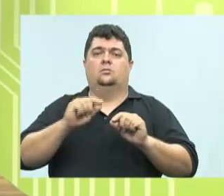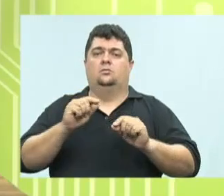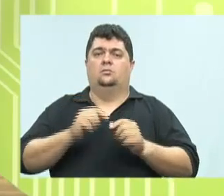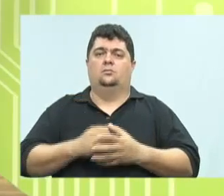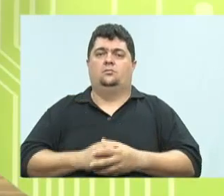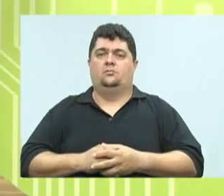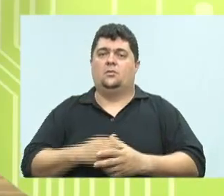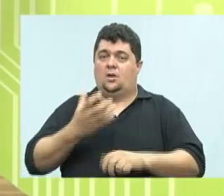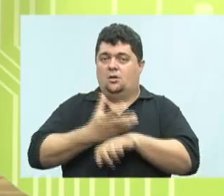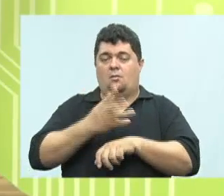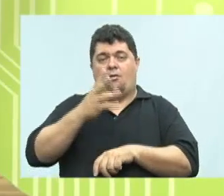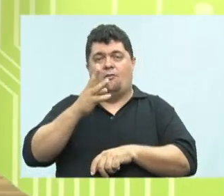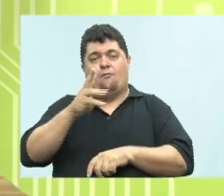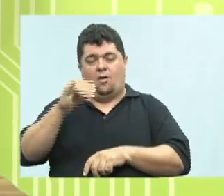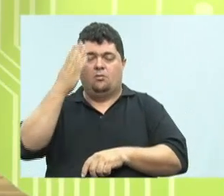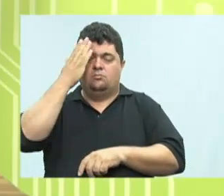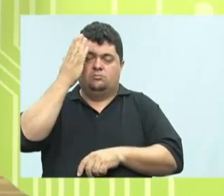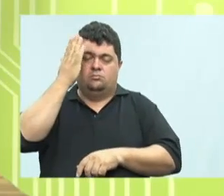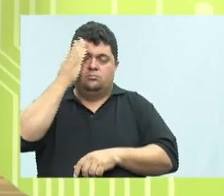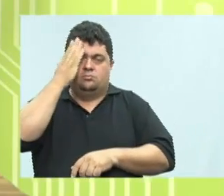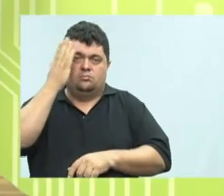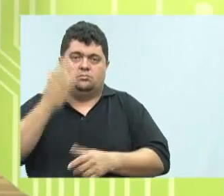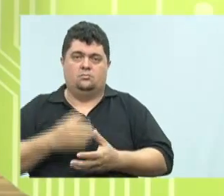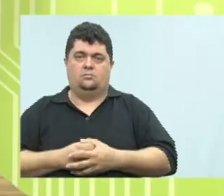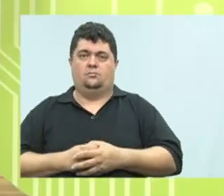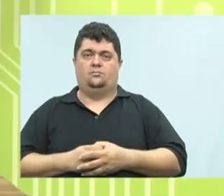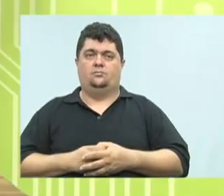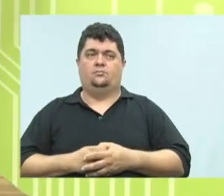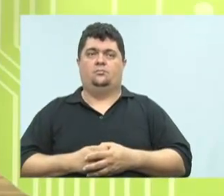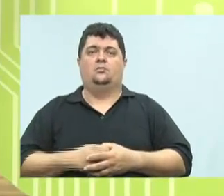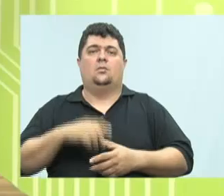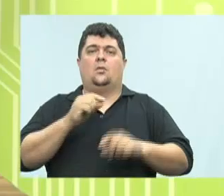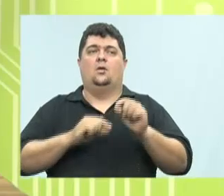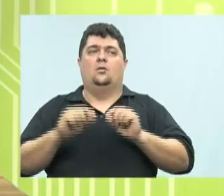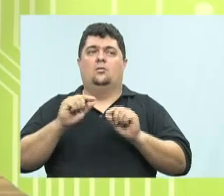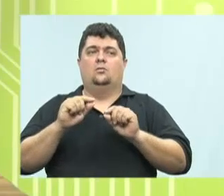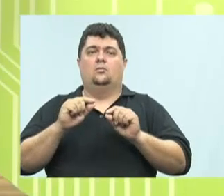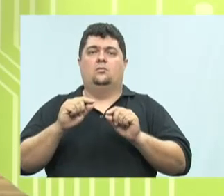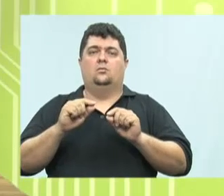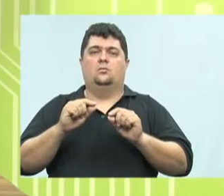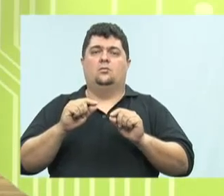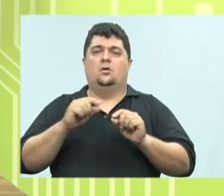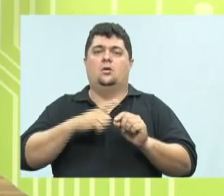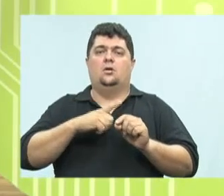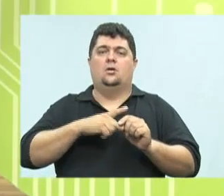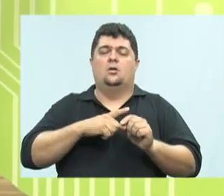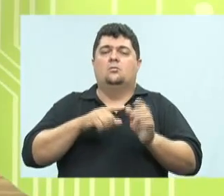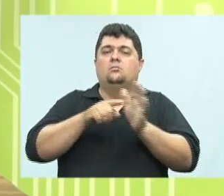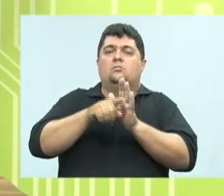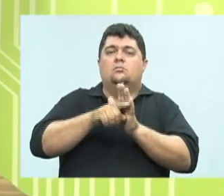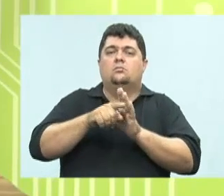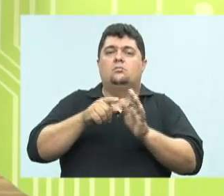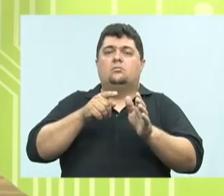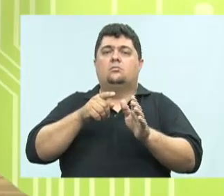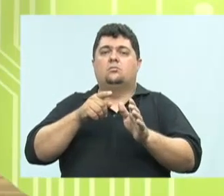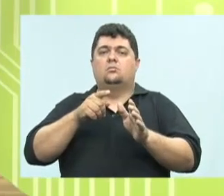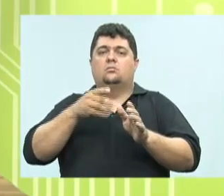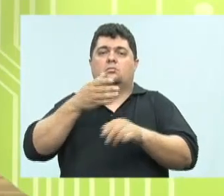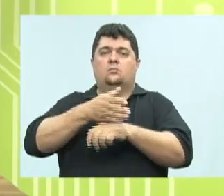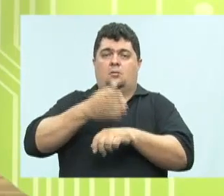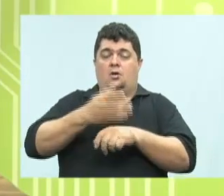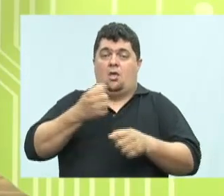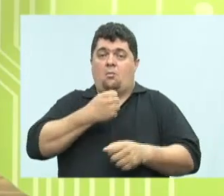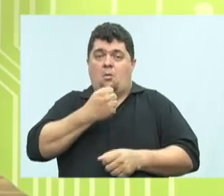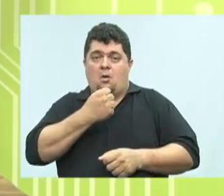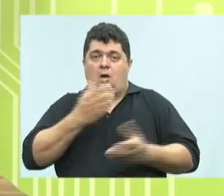nessa disciplina, nós vamos aprender isso. E o que é, então, pesquisa e intervenção? Nós temos aí uma entrevista, que